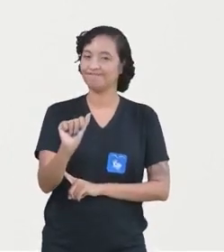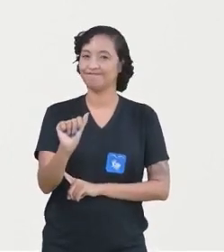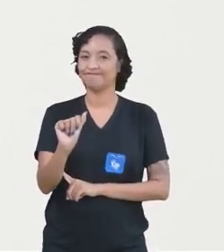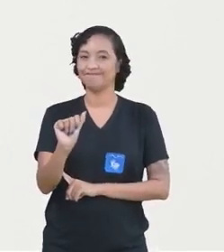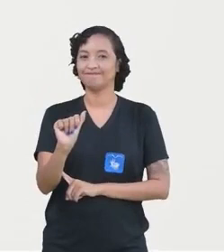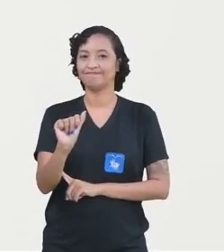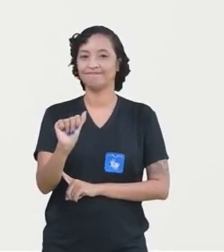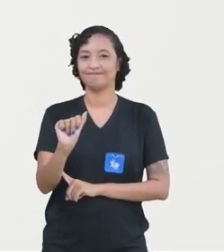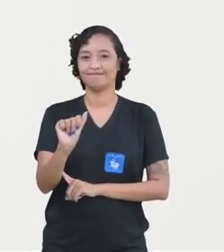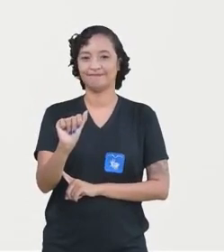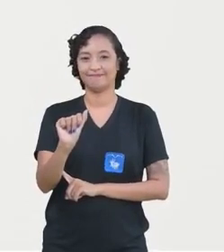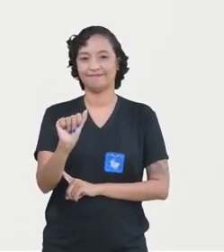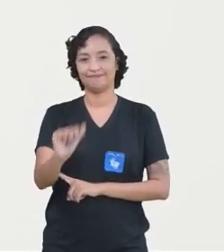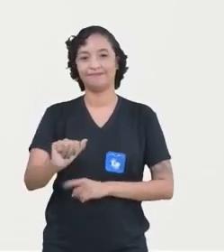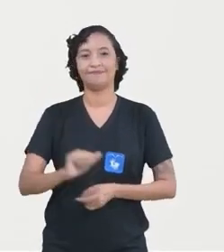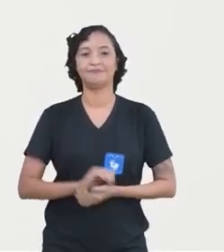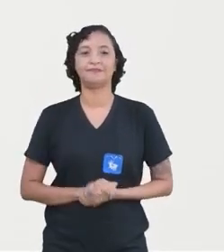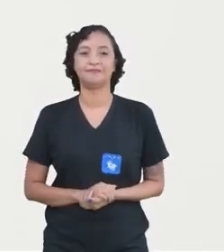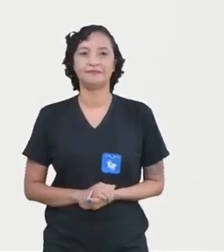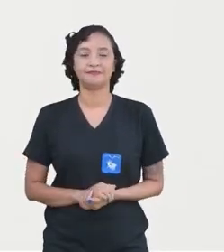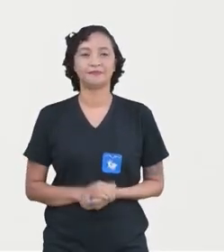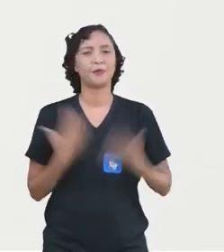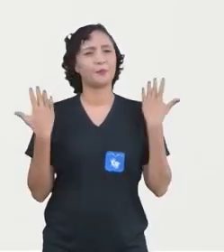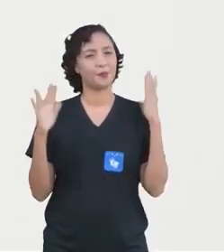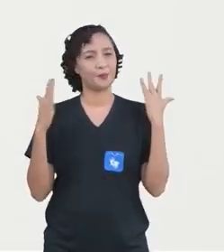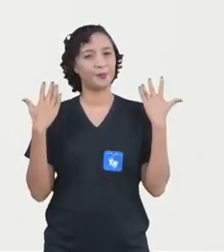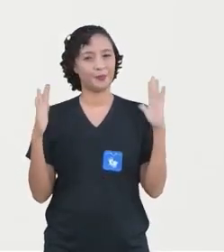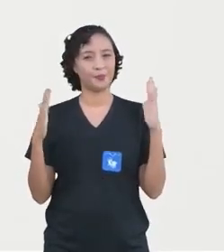letra A. Muito bem.